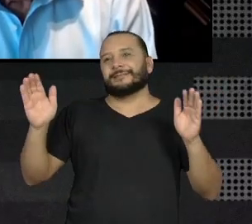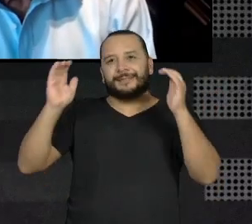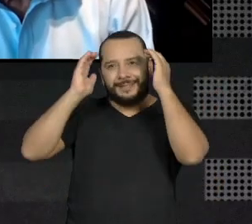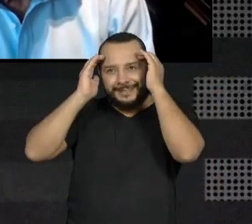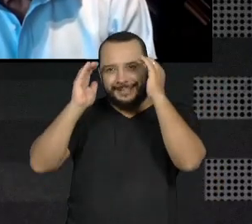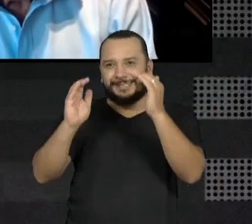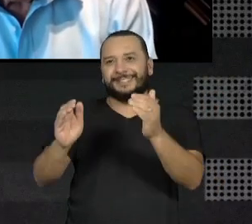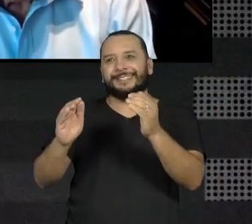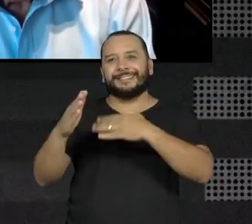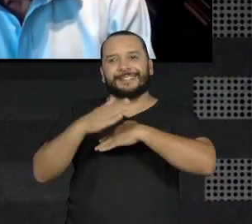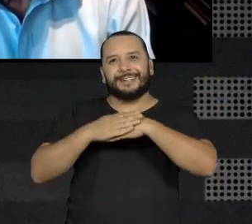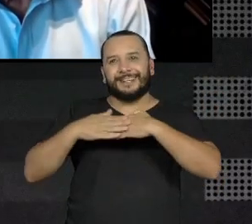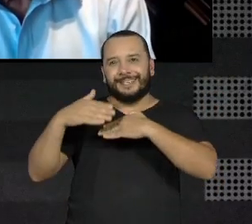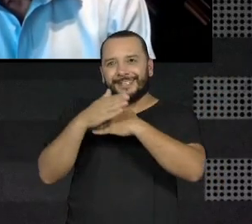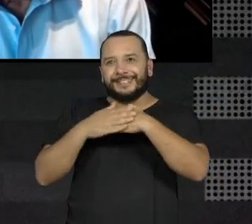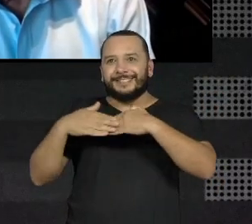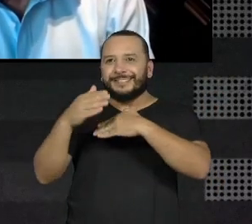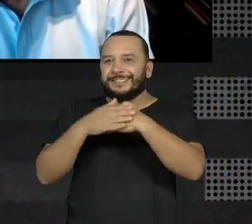e muito carinho também.